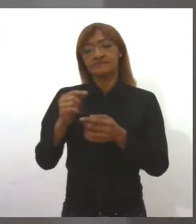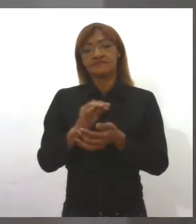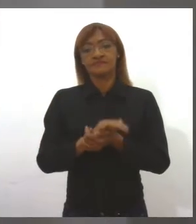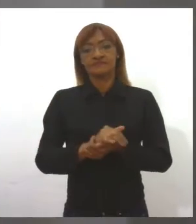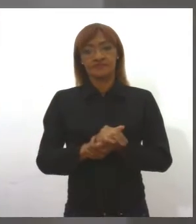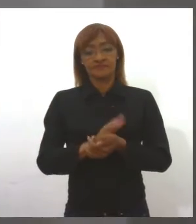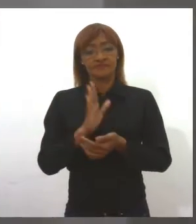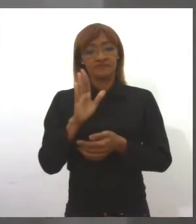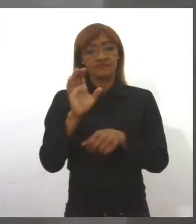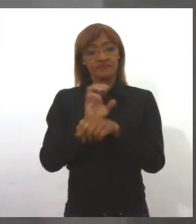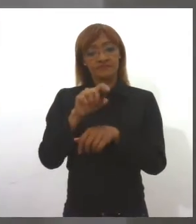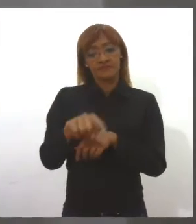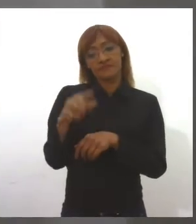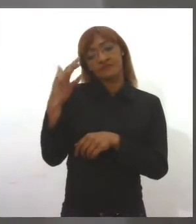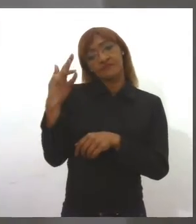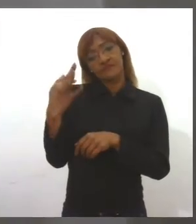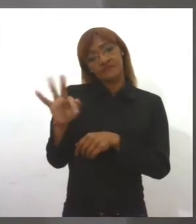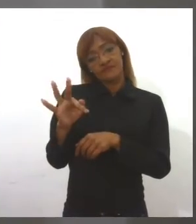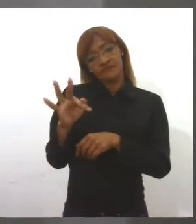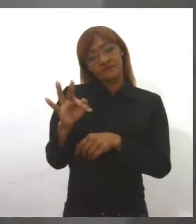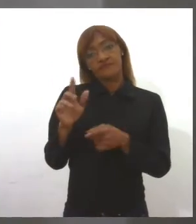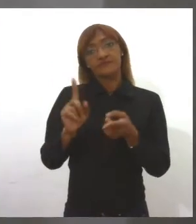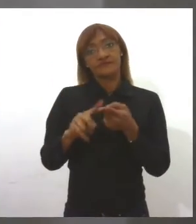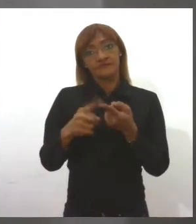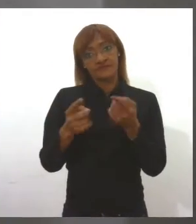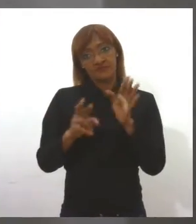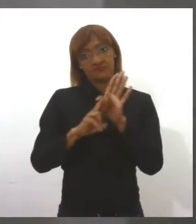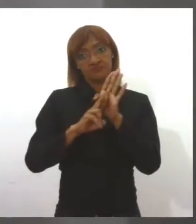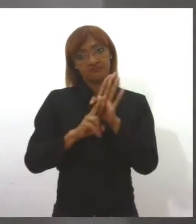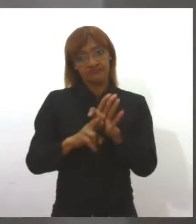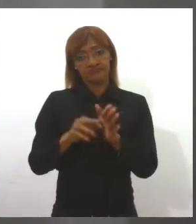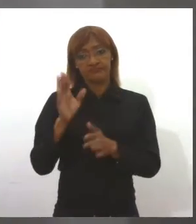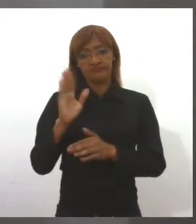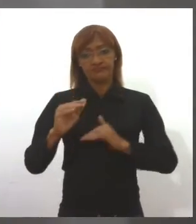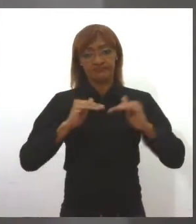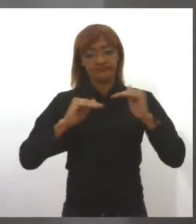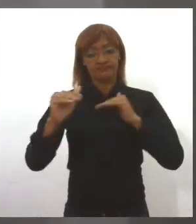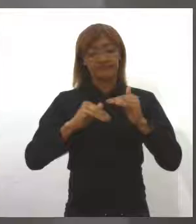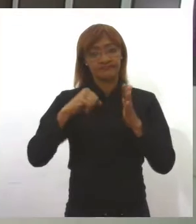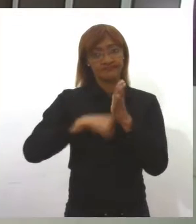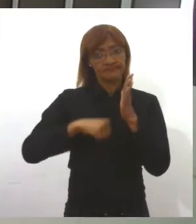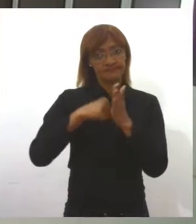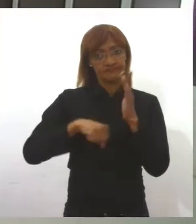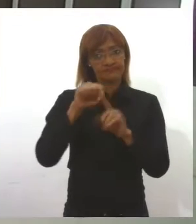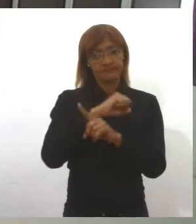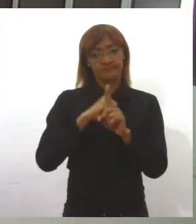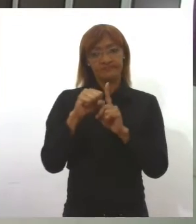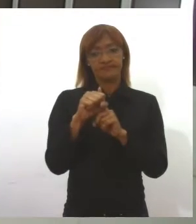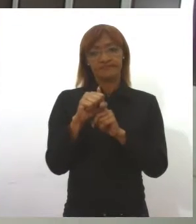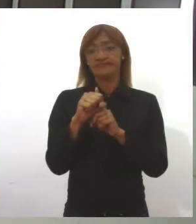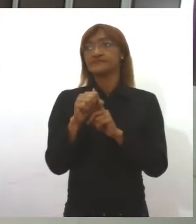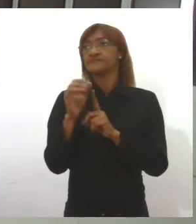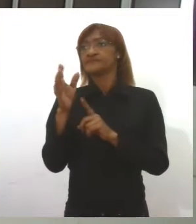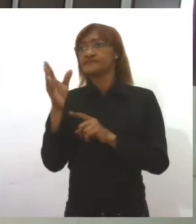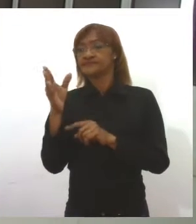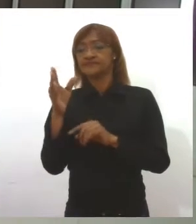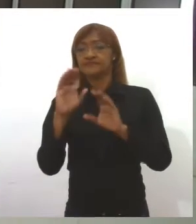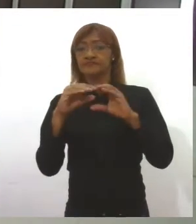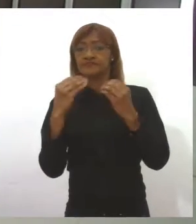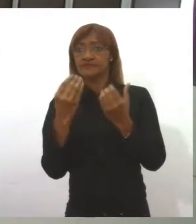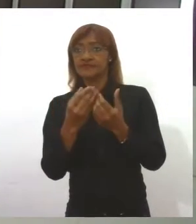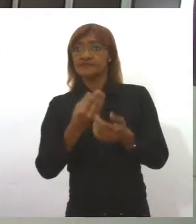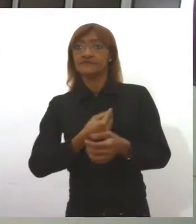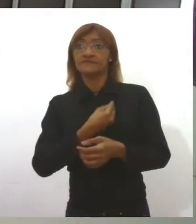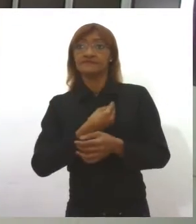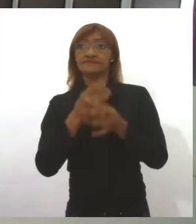municipal, estadual, federal, como também representantes dos movimentos sociais. O seminário será presencial e online,